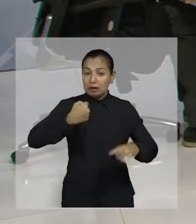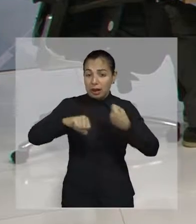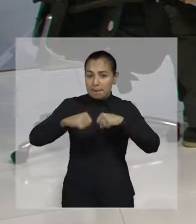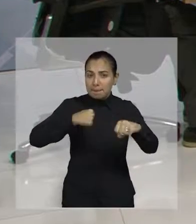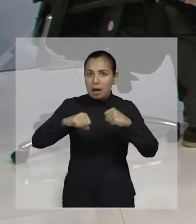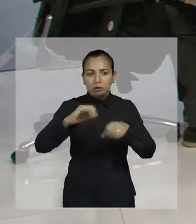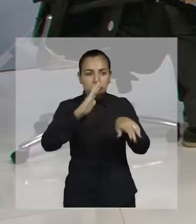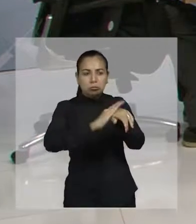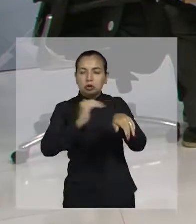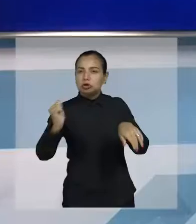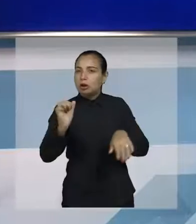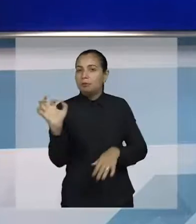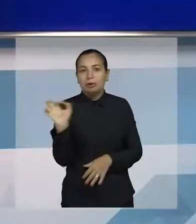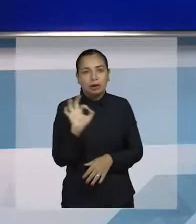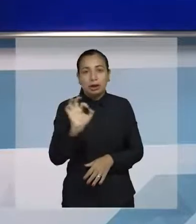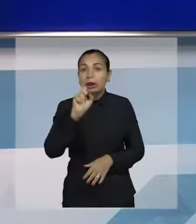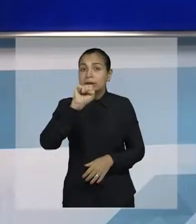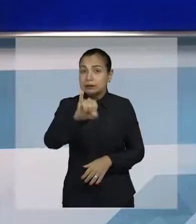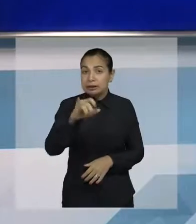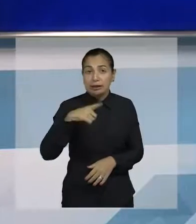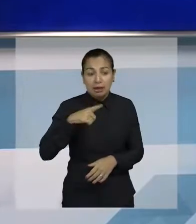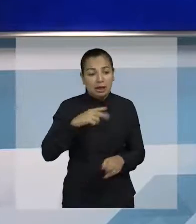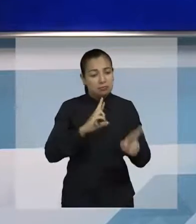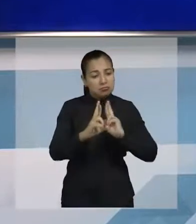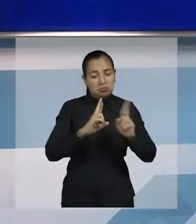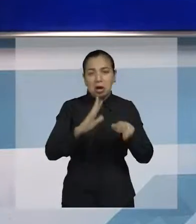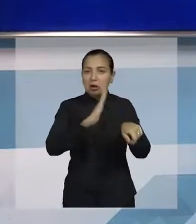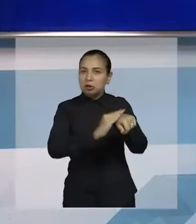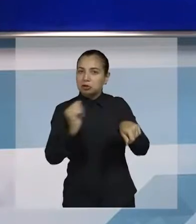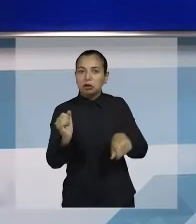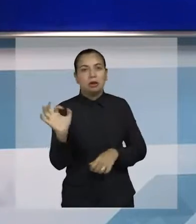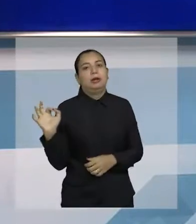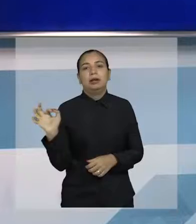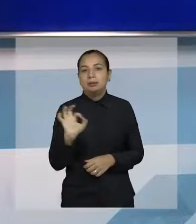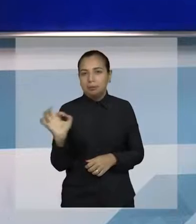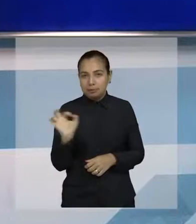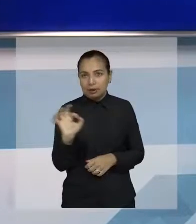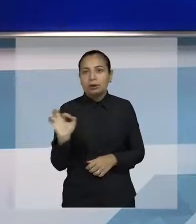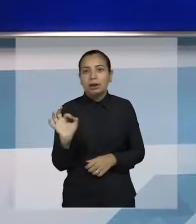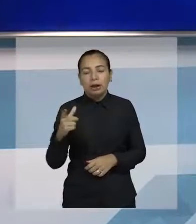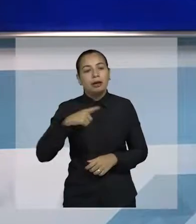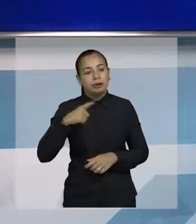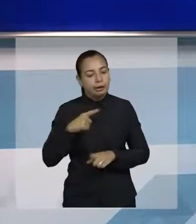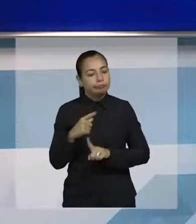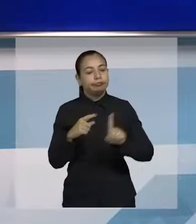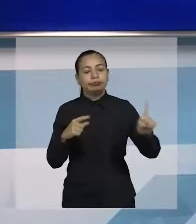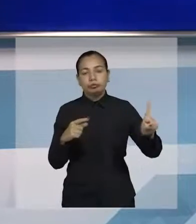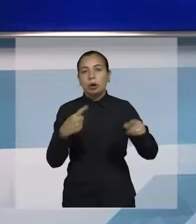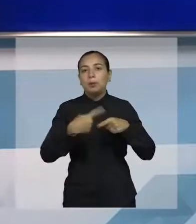é chamado para as entrevistas e algumas emissoras, quando chamam todos, porque ele está fora dos critérios